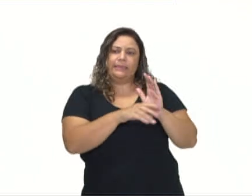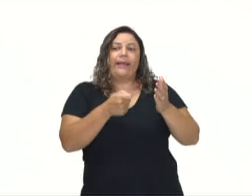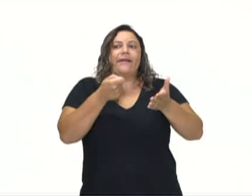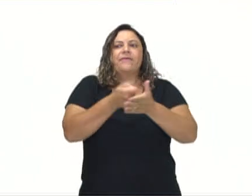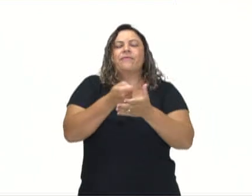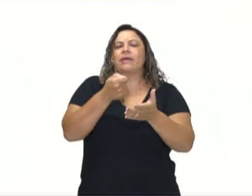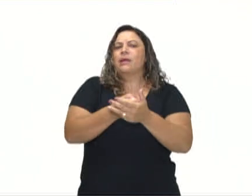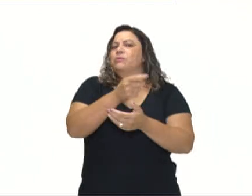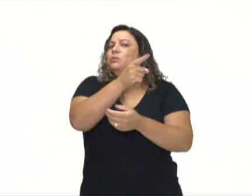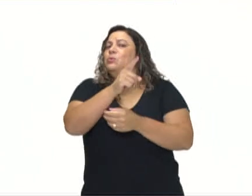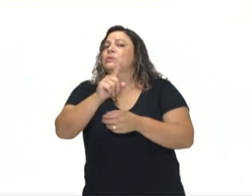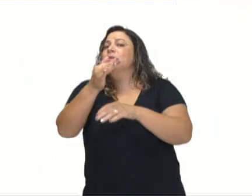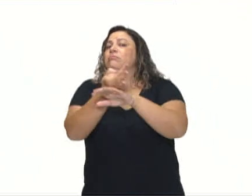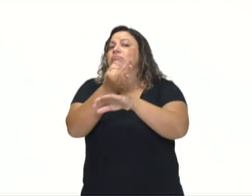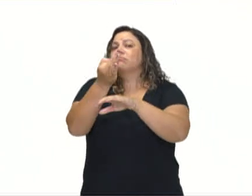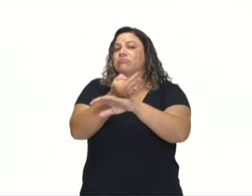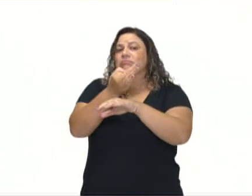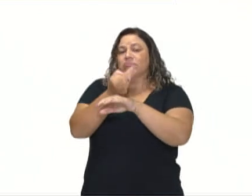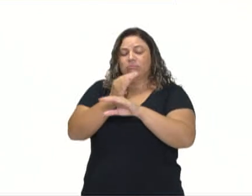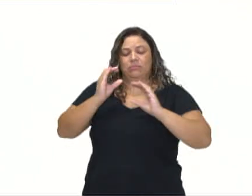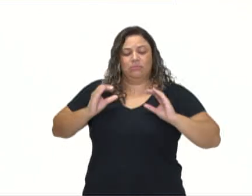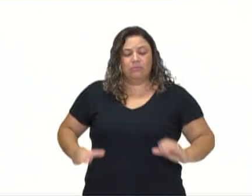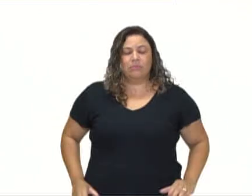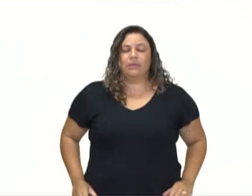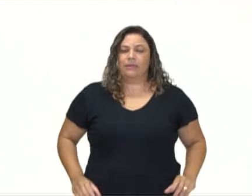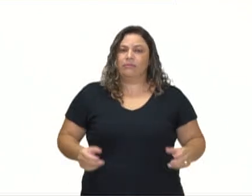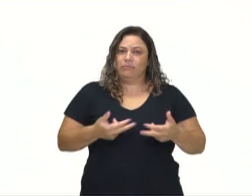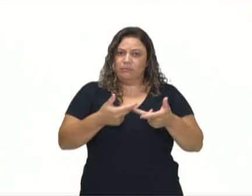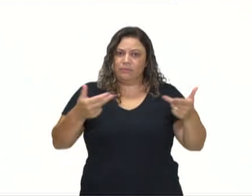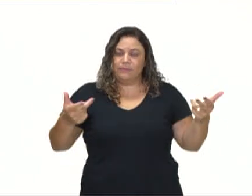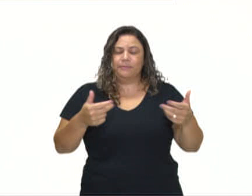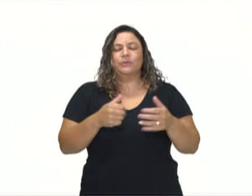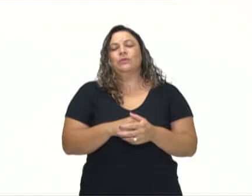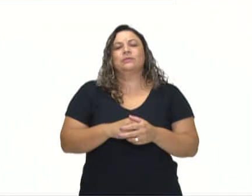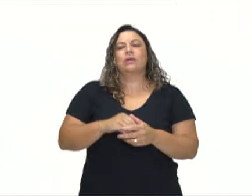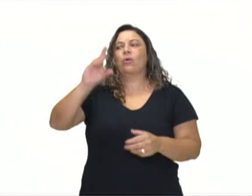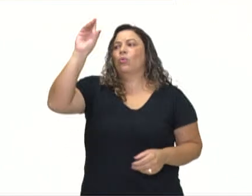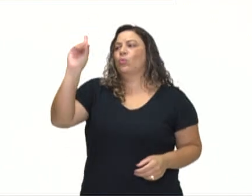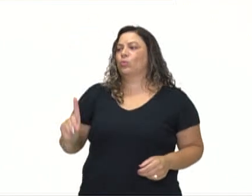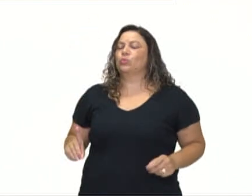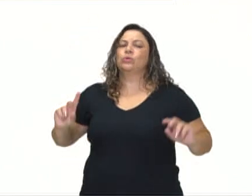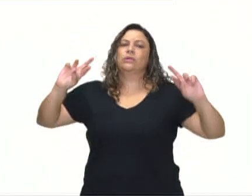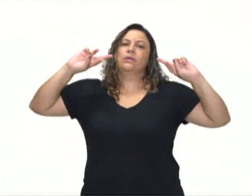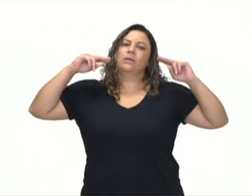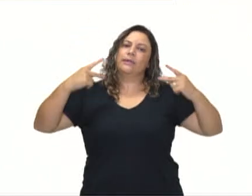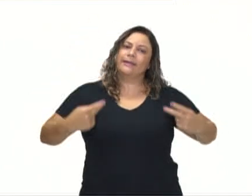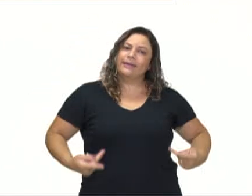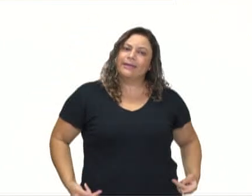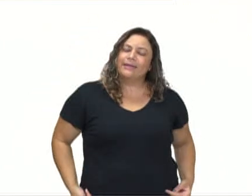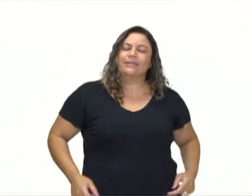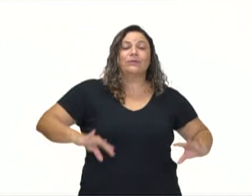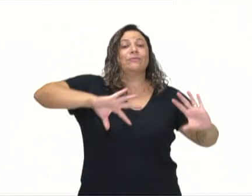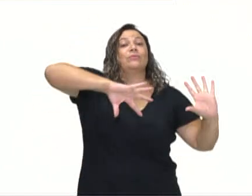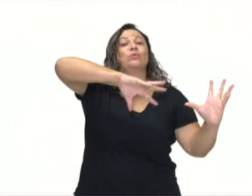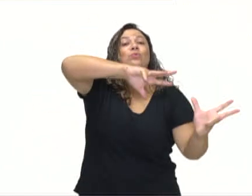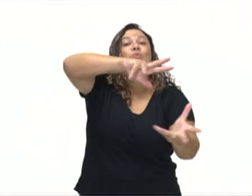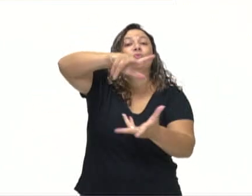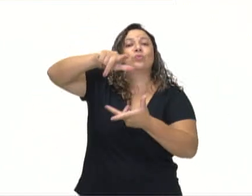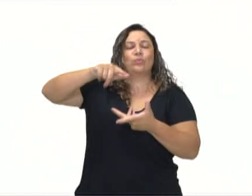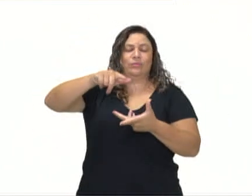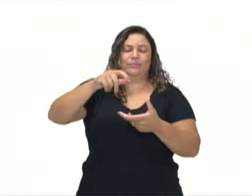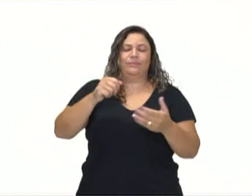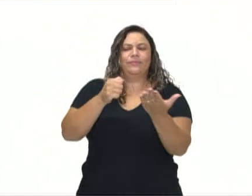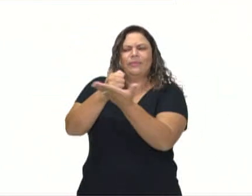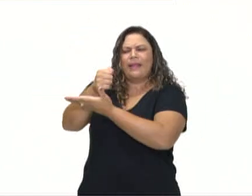postura são os chamados direitos humanos. Os direitos humanos são aqueles direitos universais, os direitos